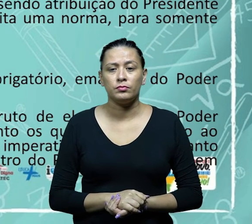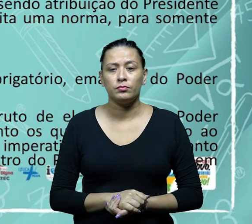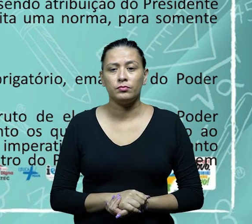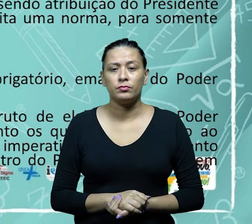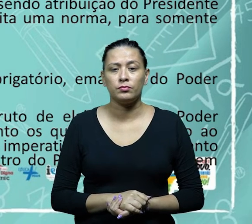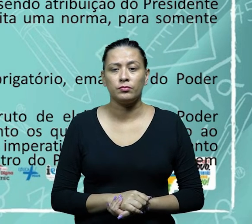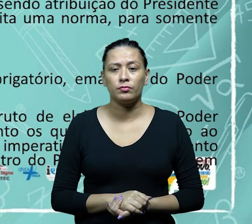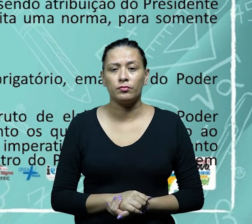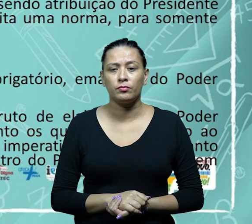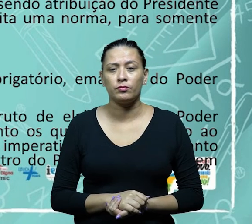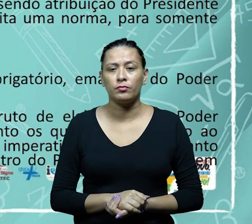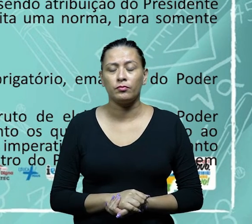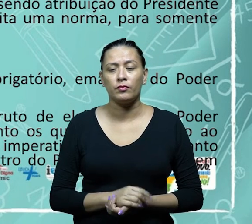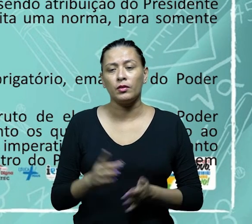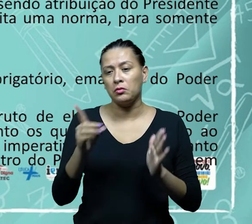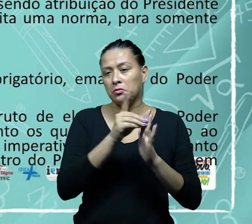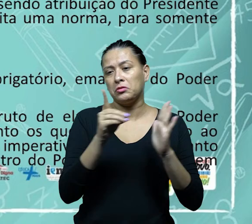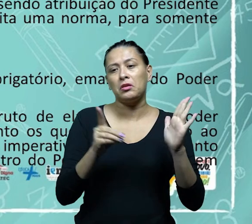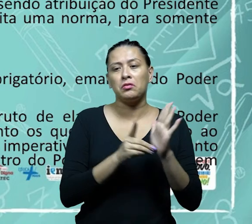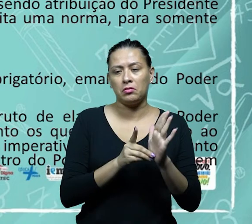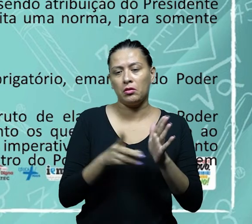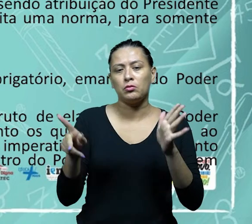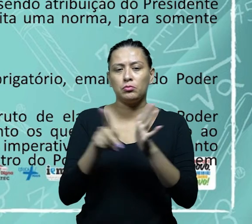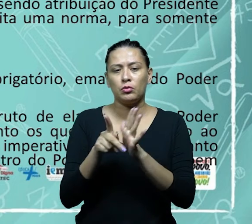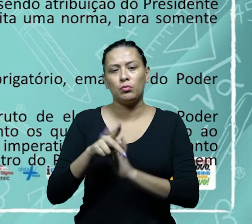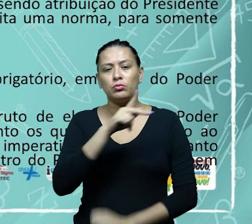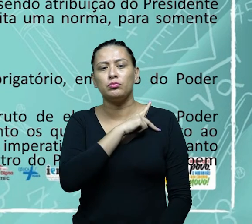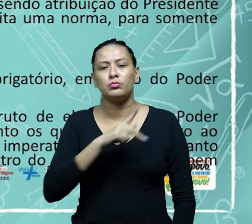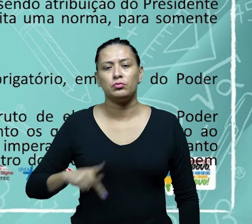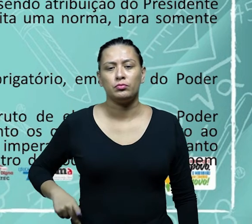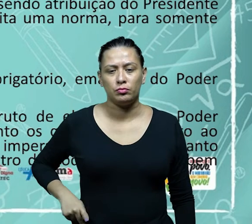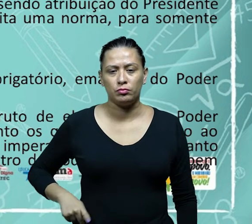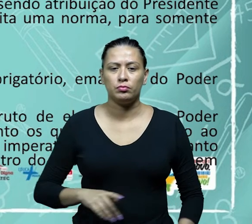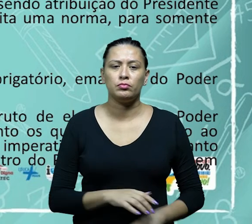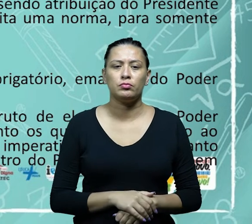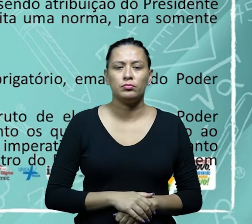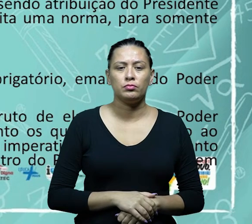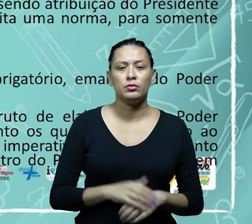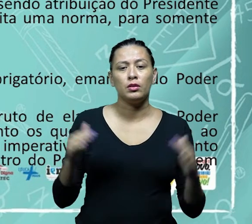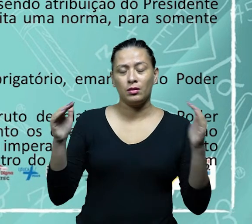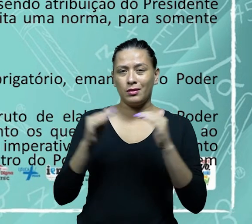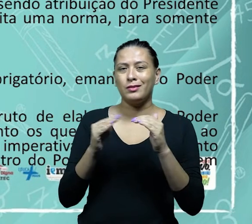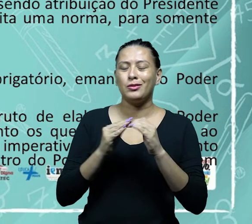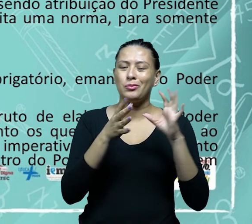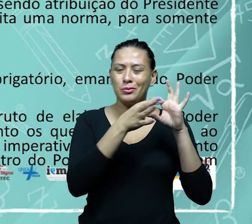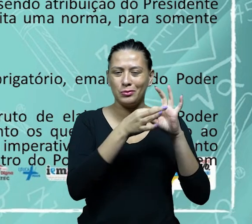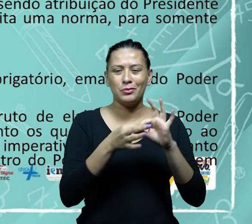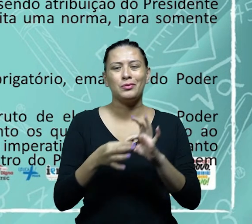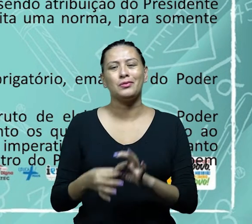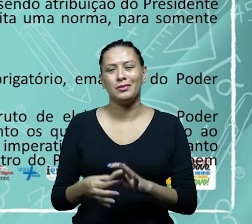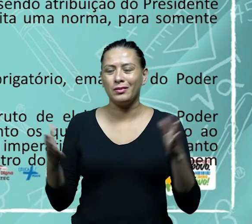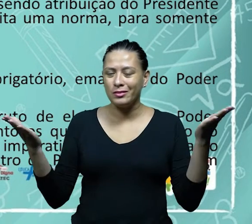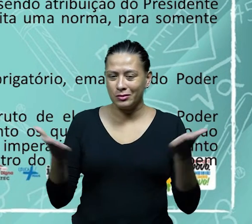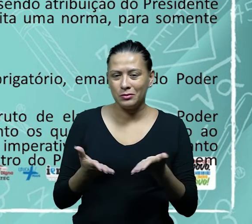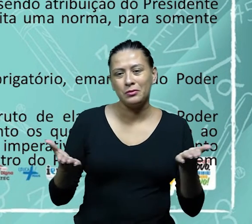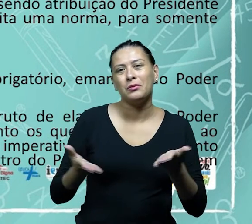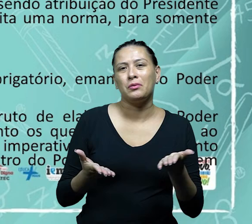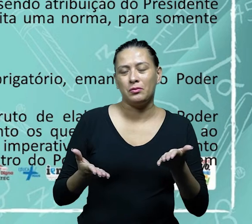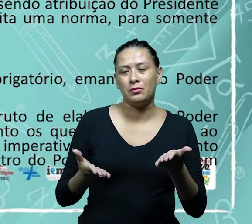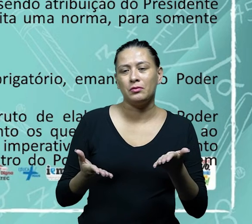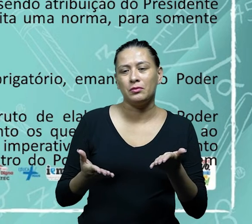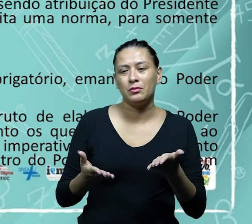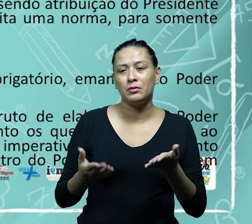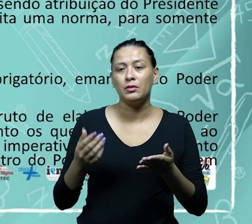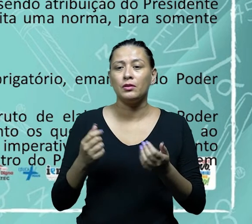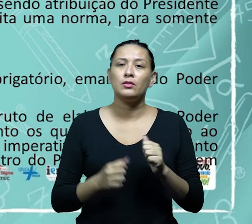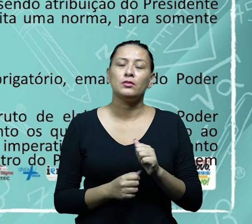né É o caso das medidas Provisórias sendo atribuição do Presidente da República que diante de uma situação de urgência e